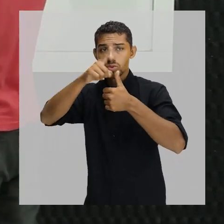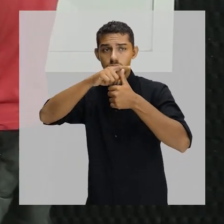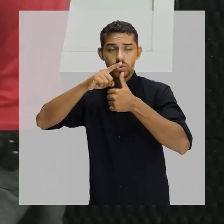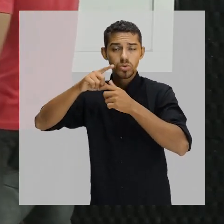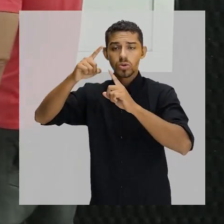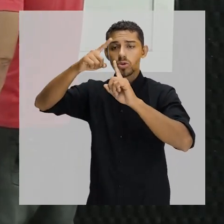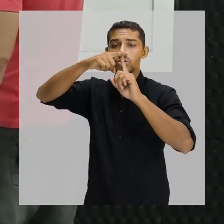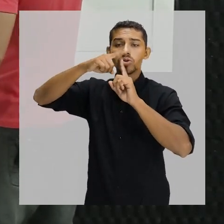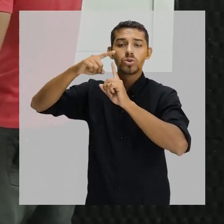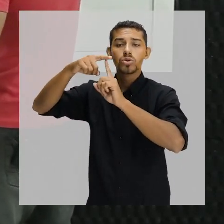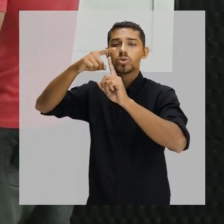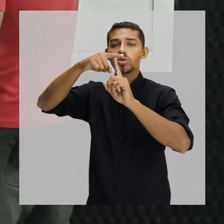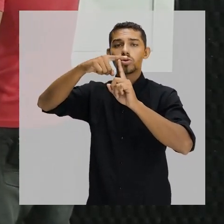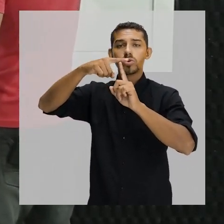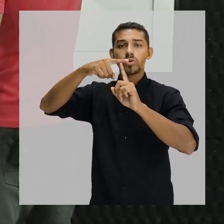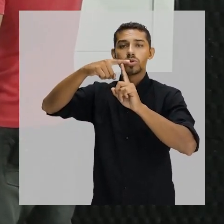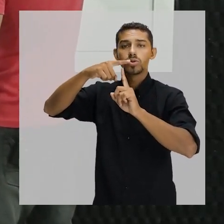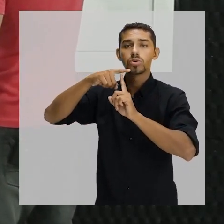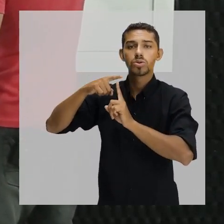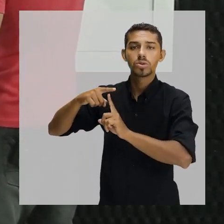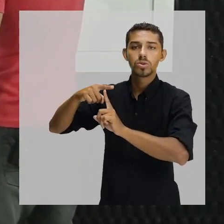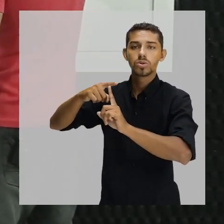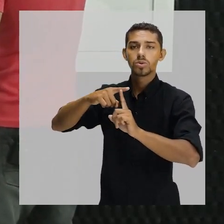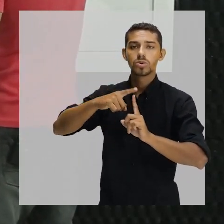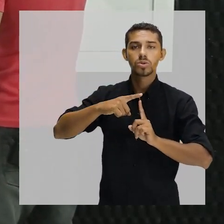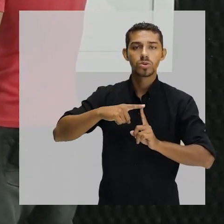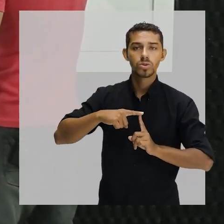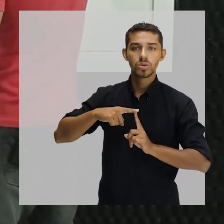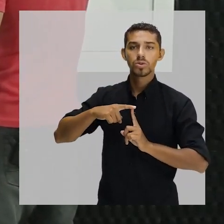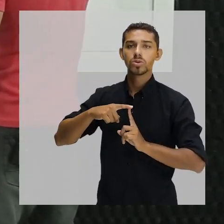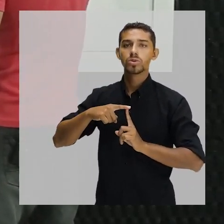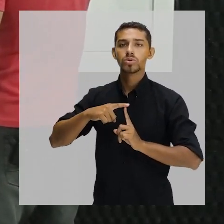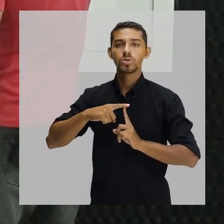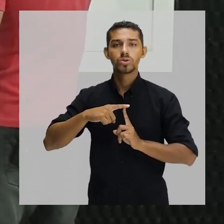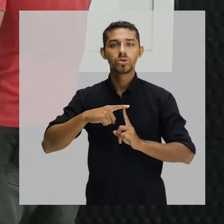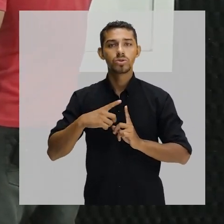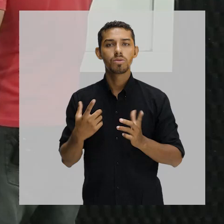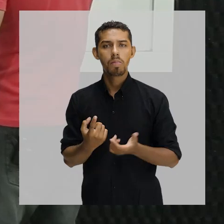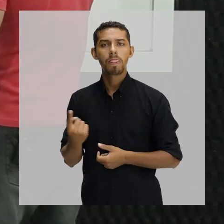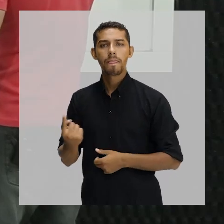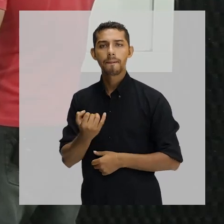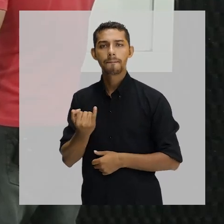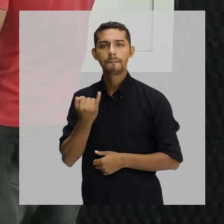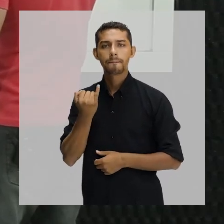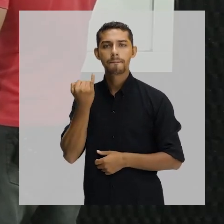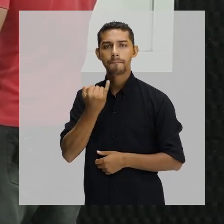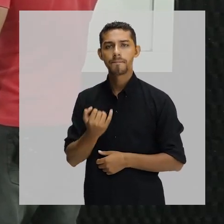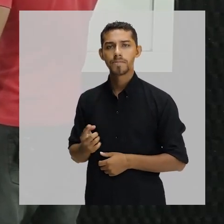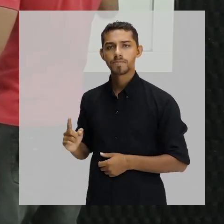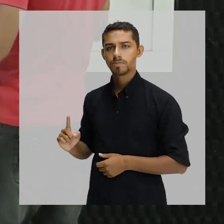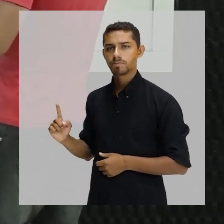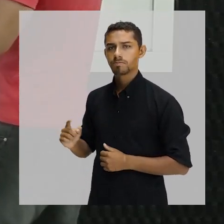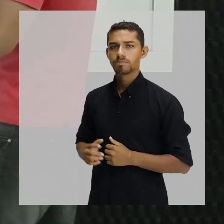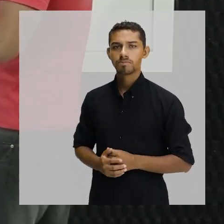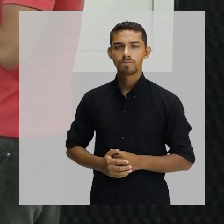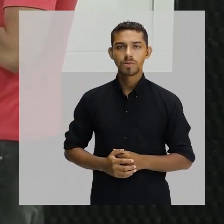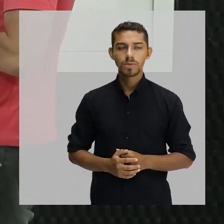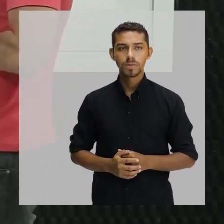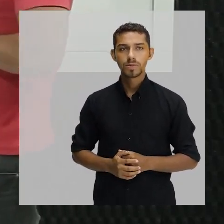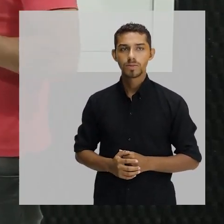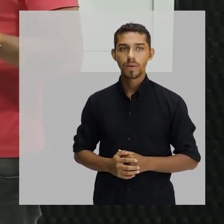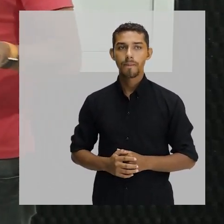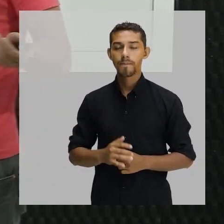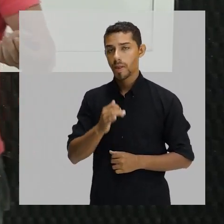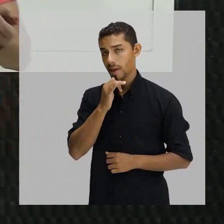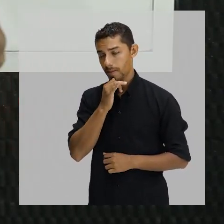conhecimento, tá, são elementos fundamentais no estudo da epistemologia. Então, geralmente,